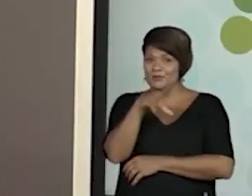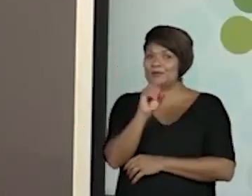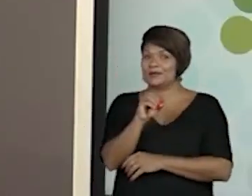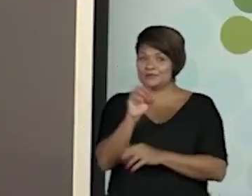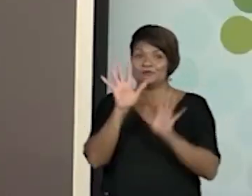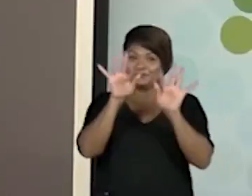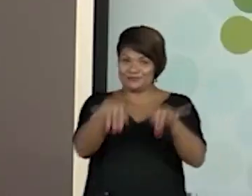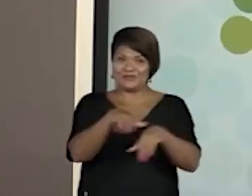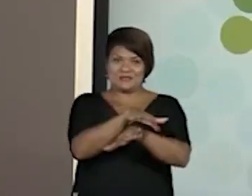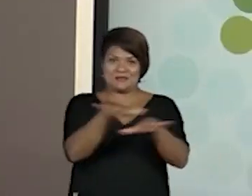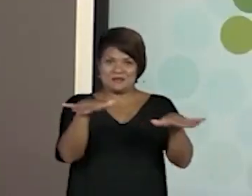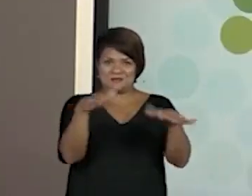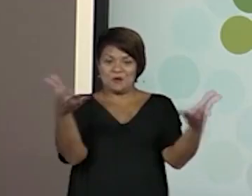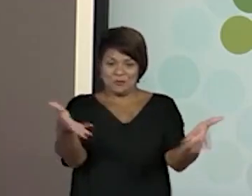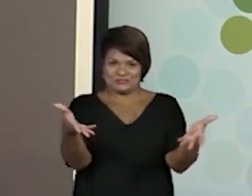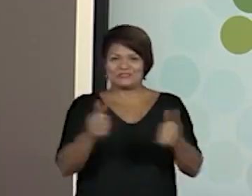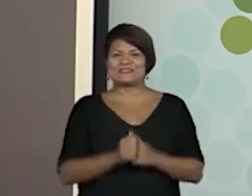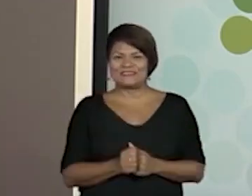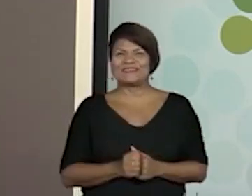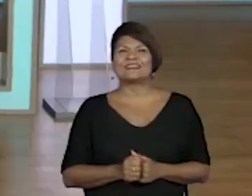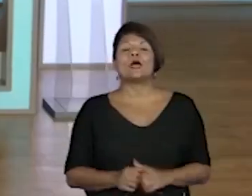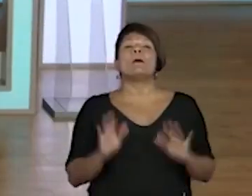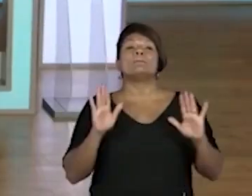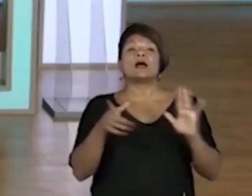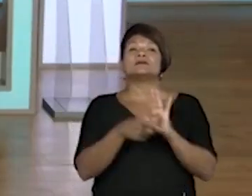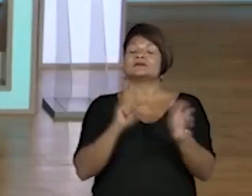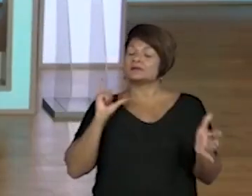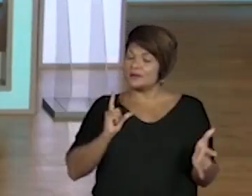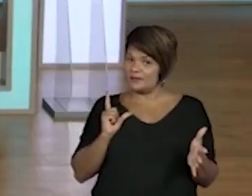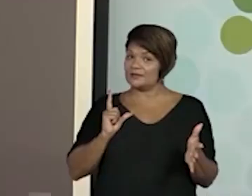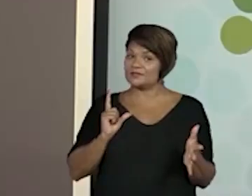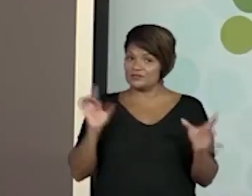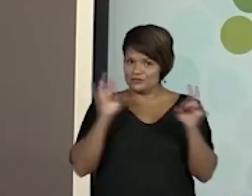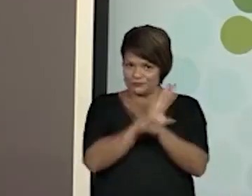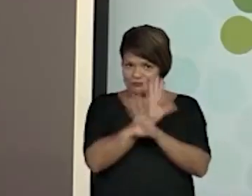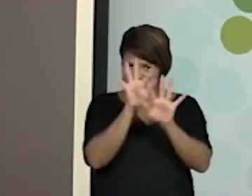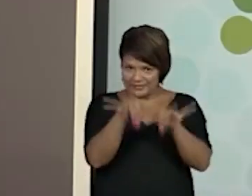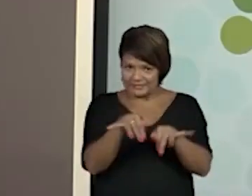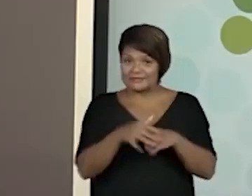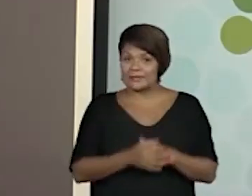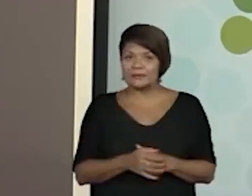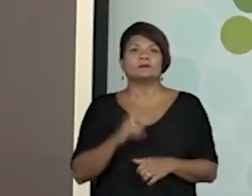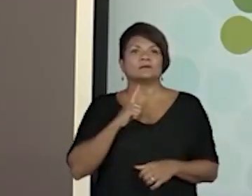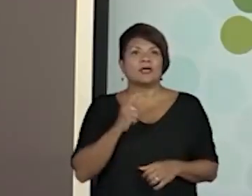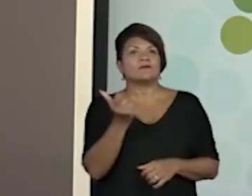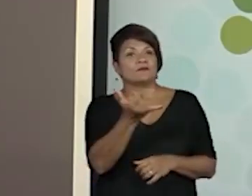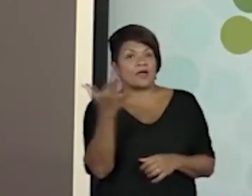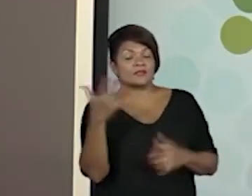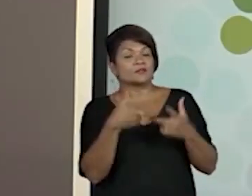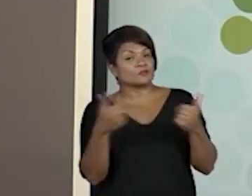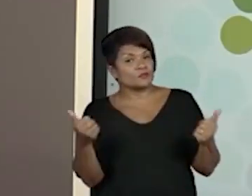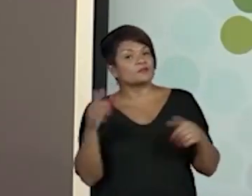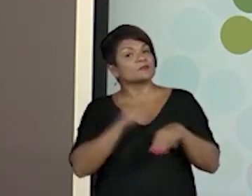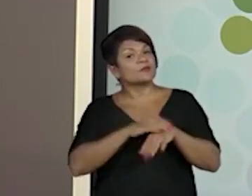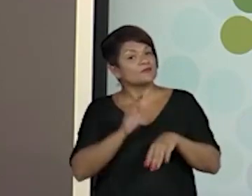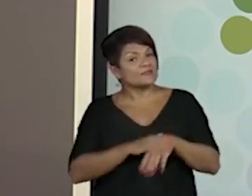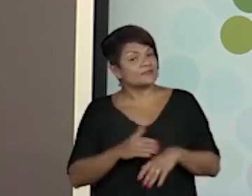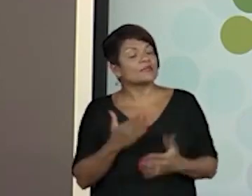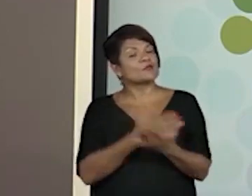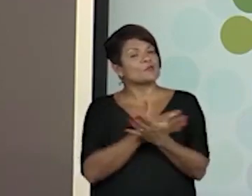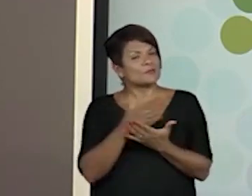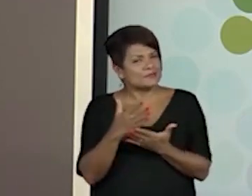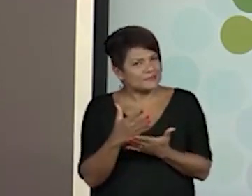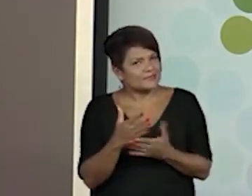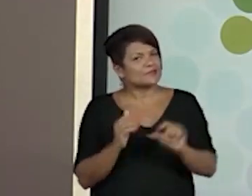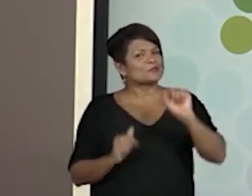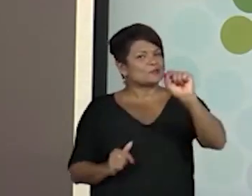gente encerra por aqui, não é? Com Mas certeza. Antes de encerrar, temos muita coisa para fazer. Começando